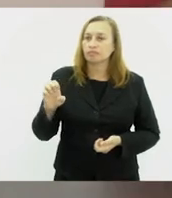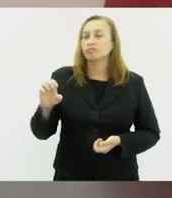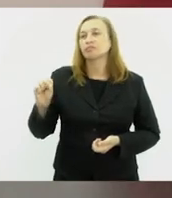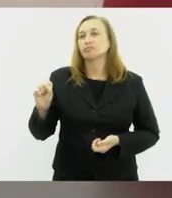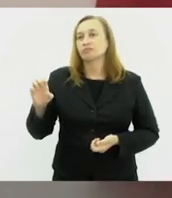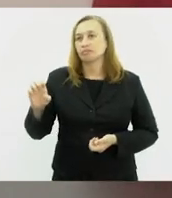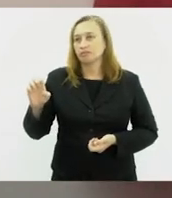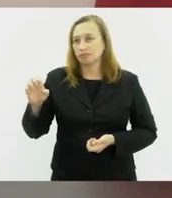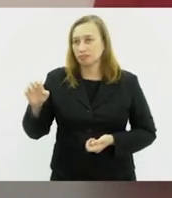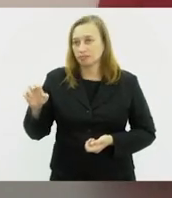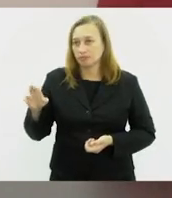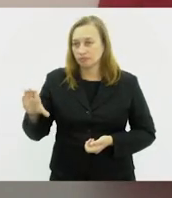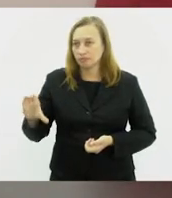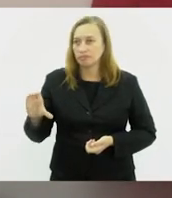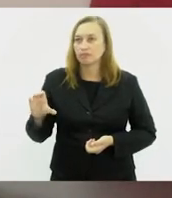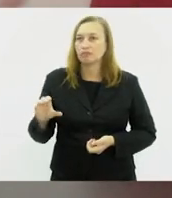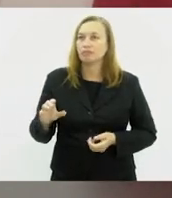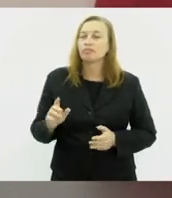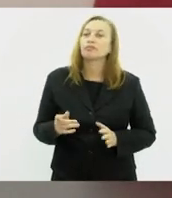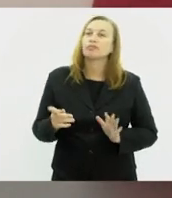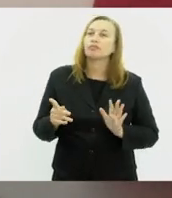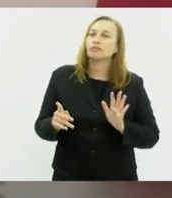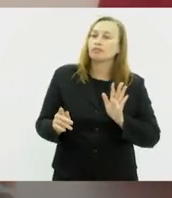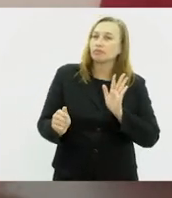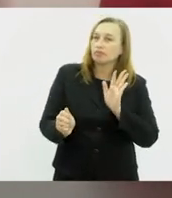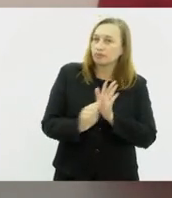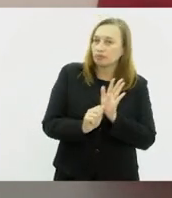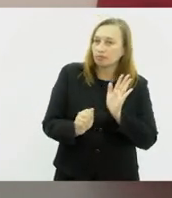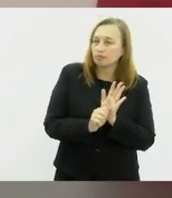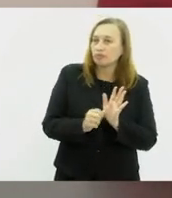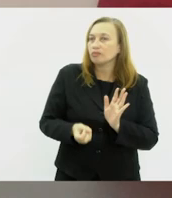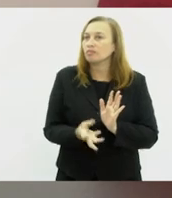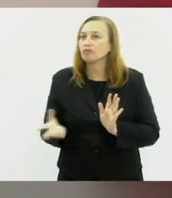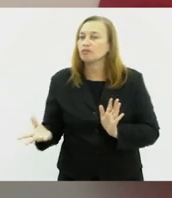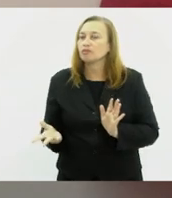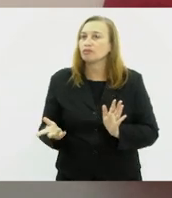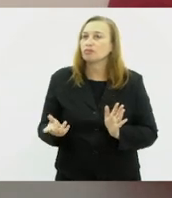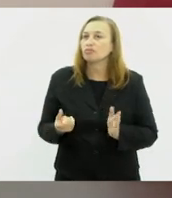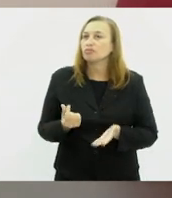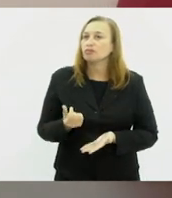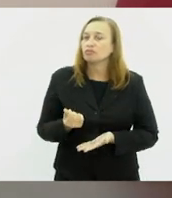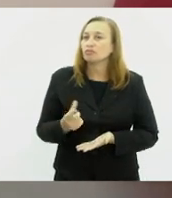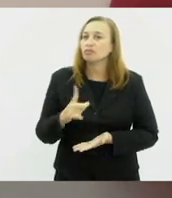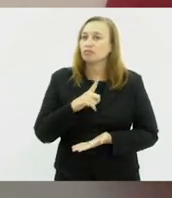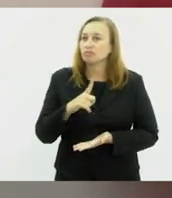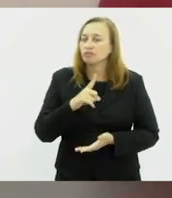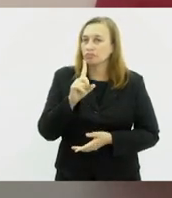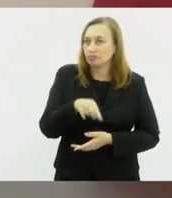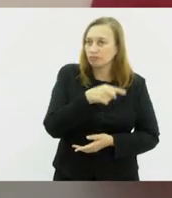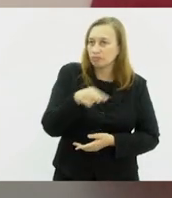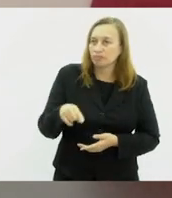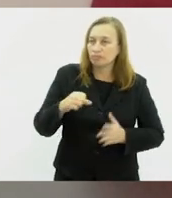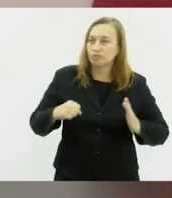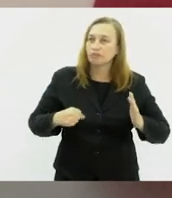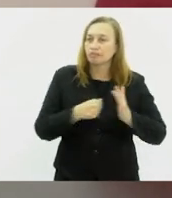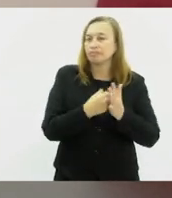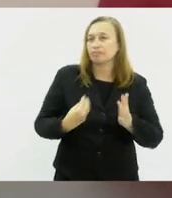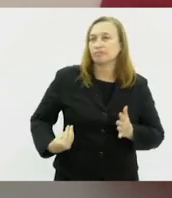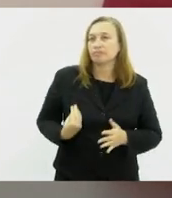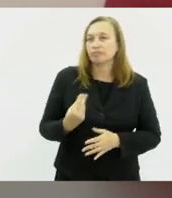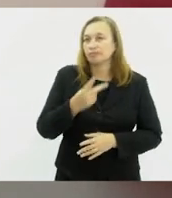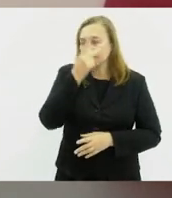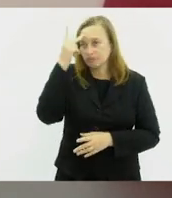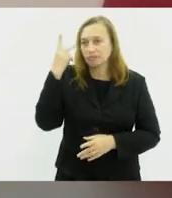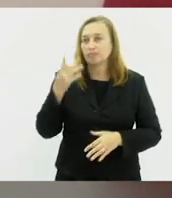projeto que chama drogas Quanto custa proibir para olhar pros impactos da Guerra as drogas eh na vida das pessoas e em diversos